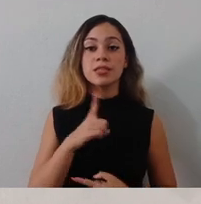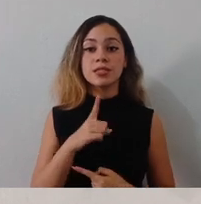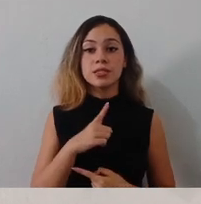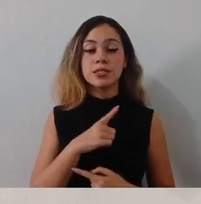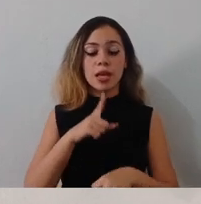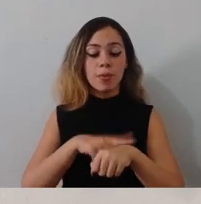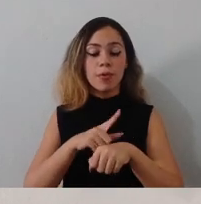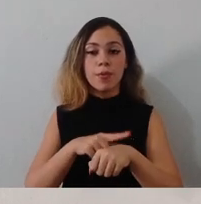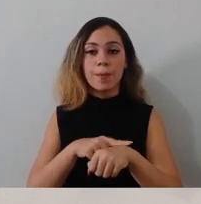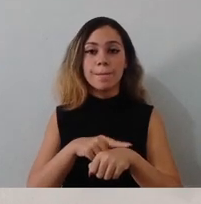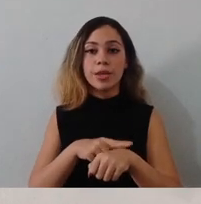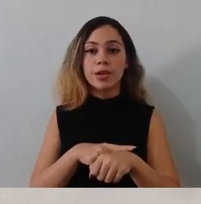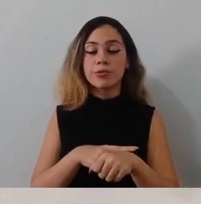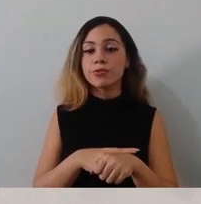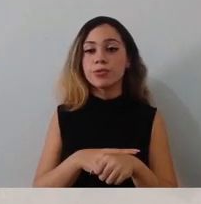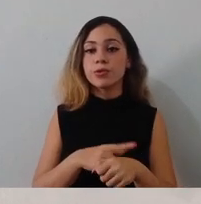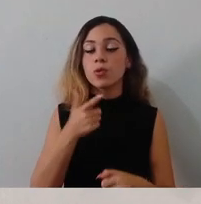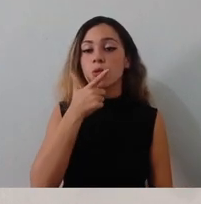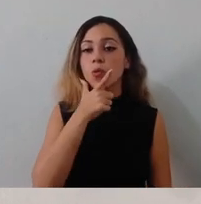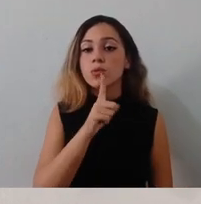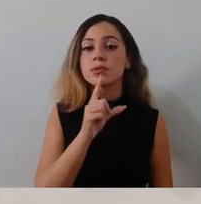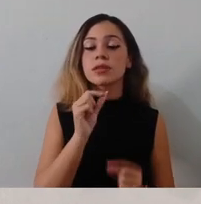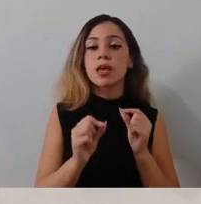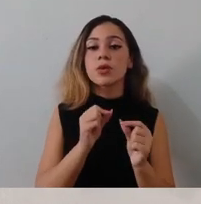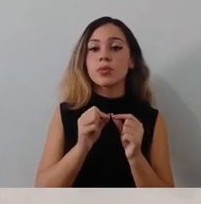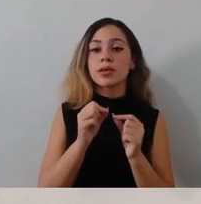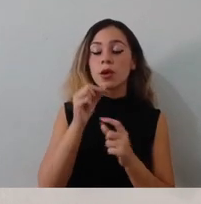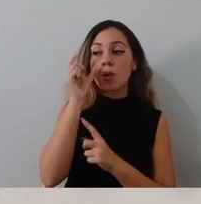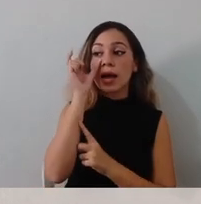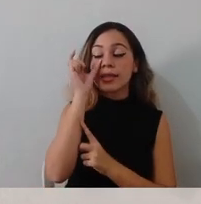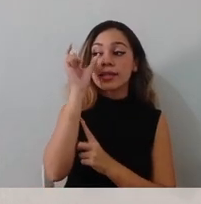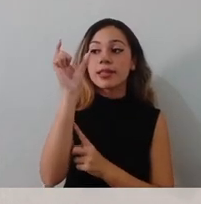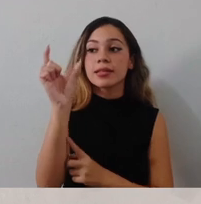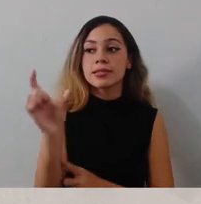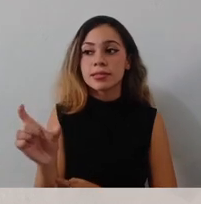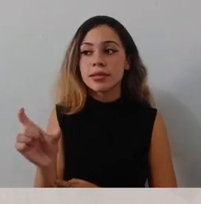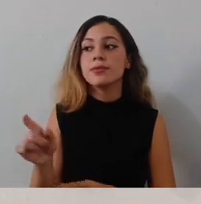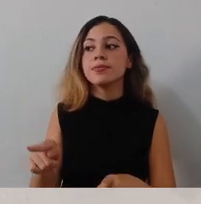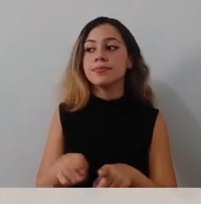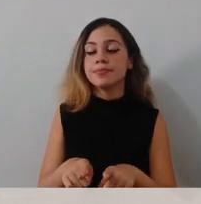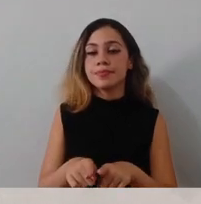Mas existem momentos que eles conseguem ter uma concentração maior.